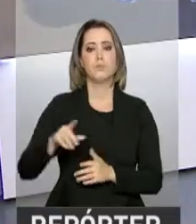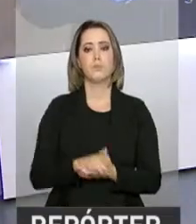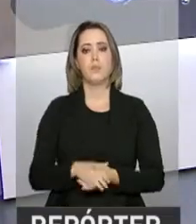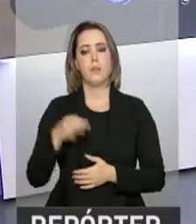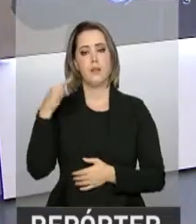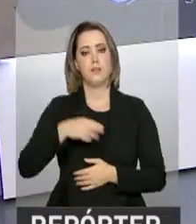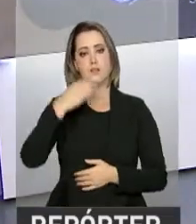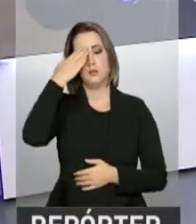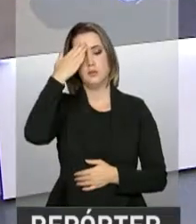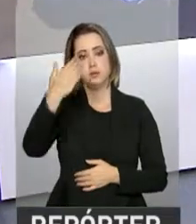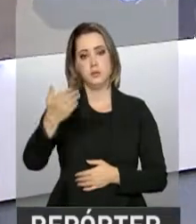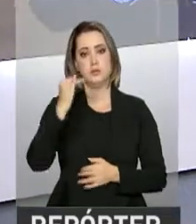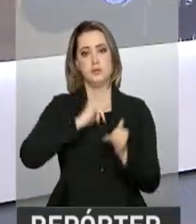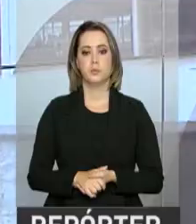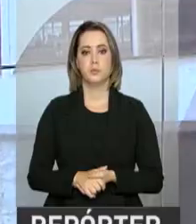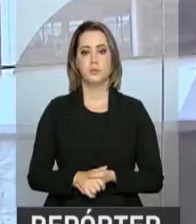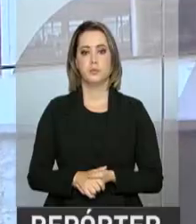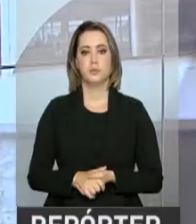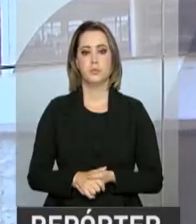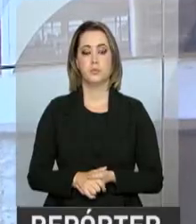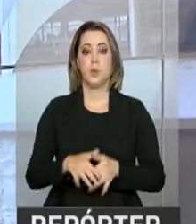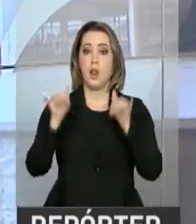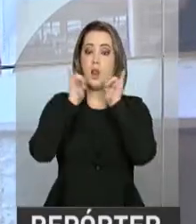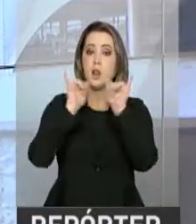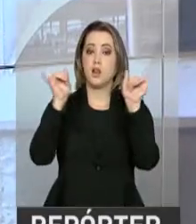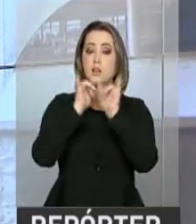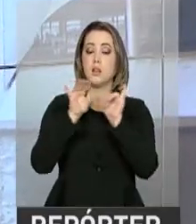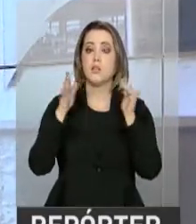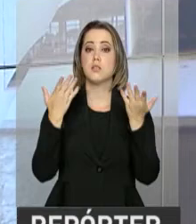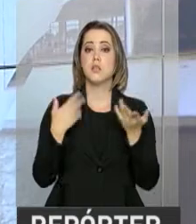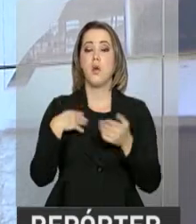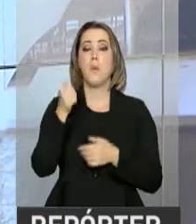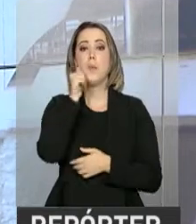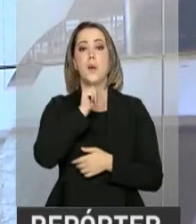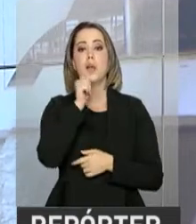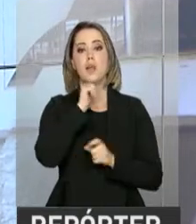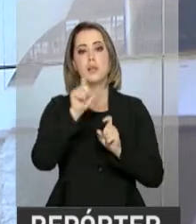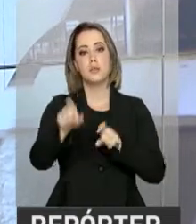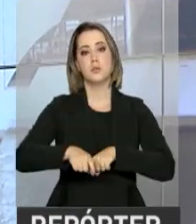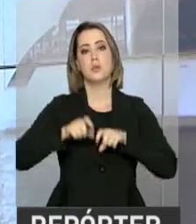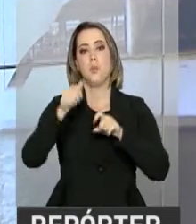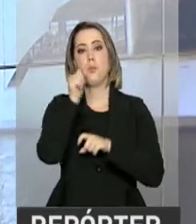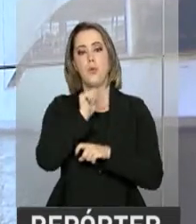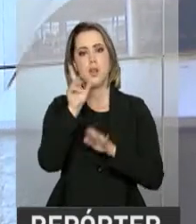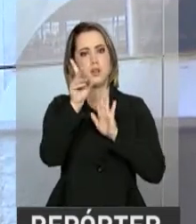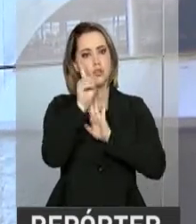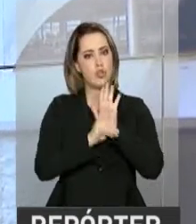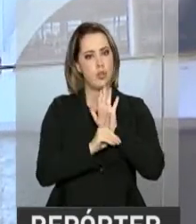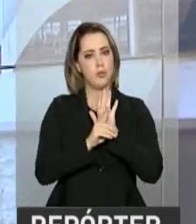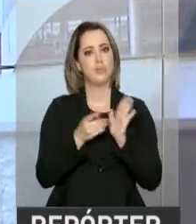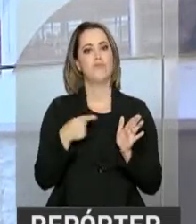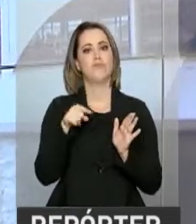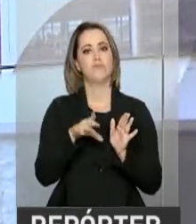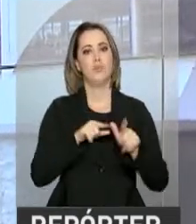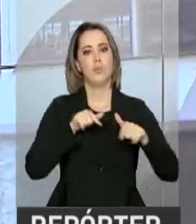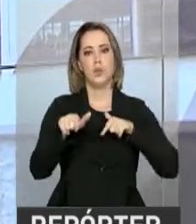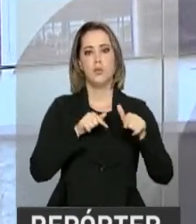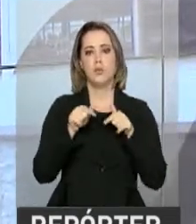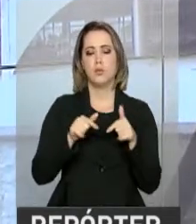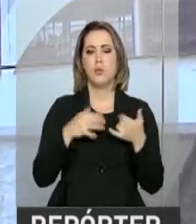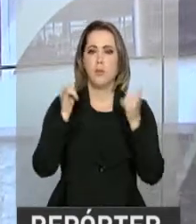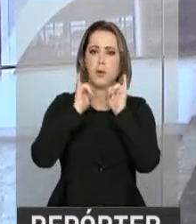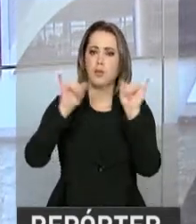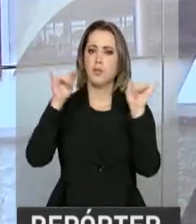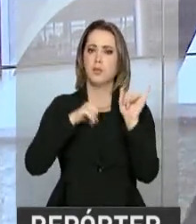bolano obrigado pelas explicações lançada a campanha mulheres rurais mulheres com direitos entre as ações da campanha